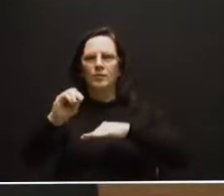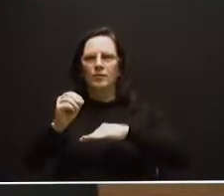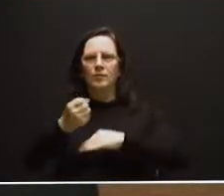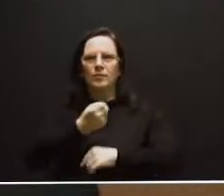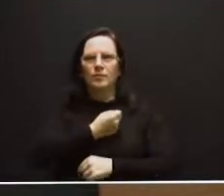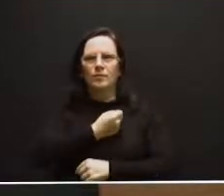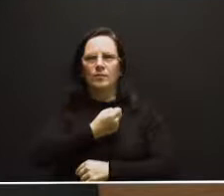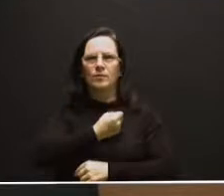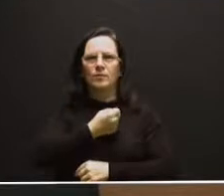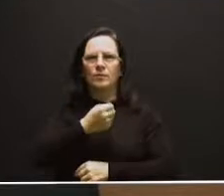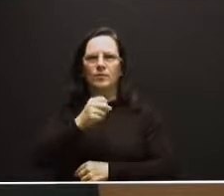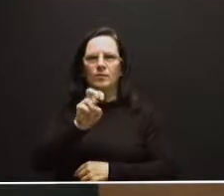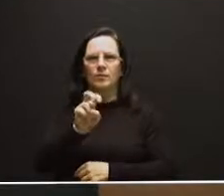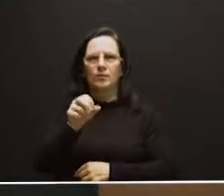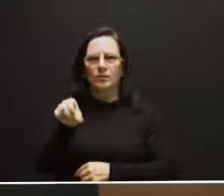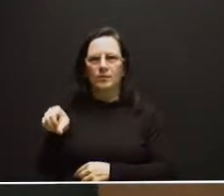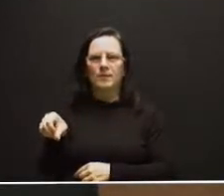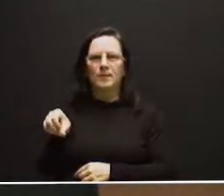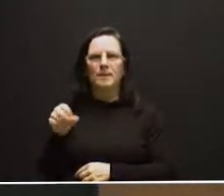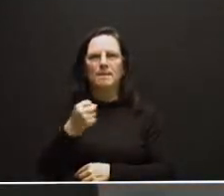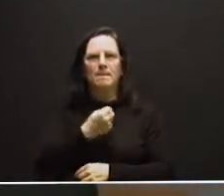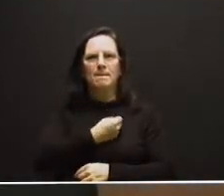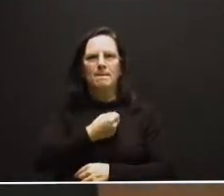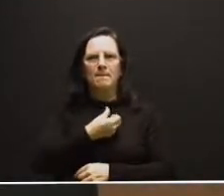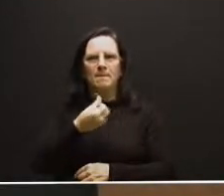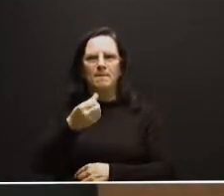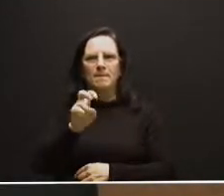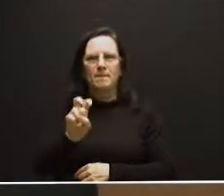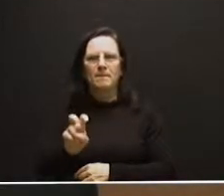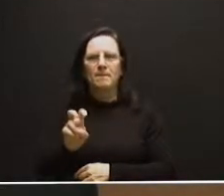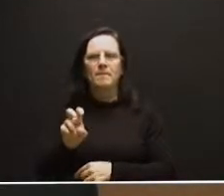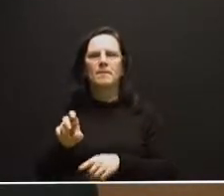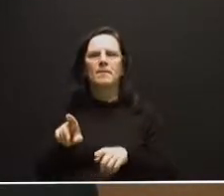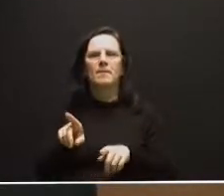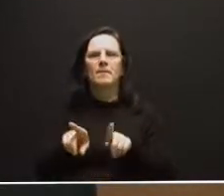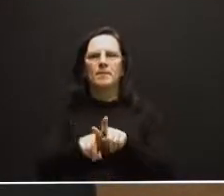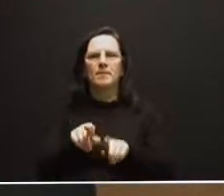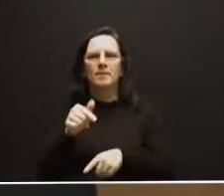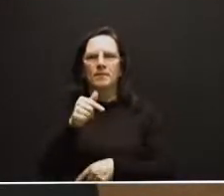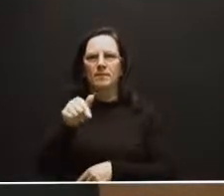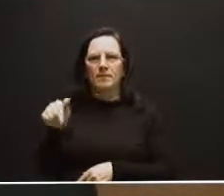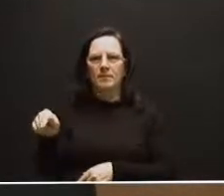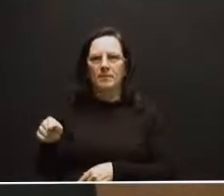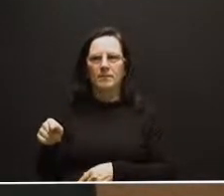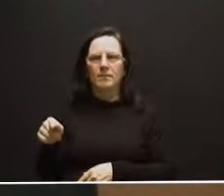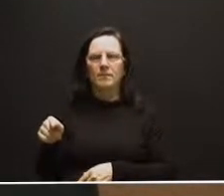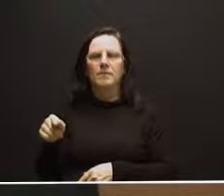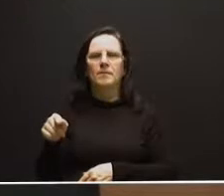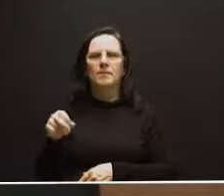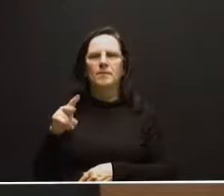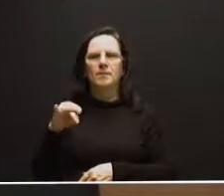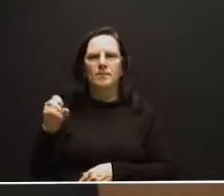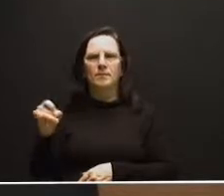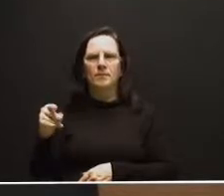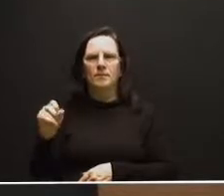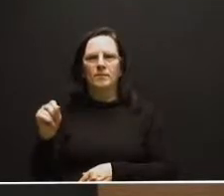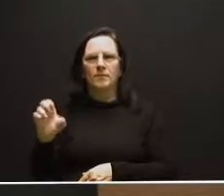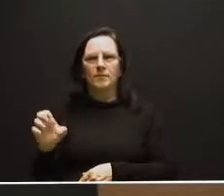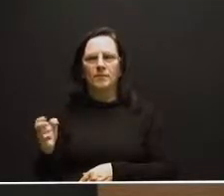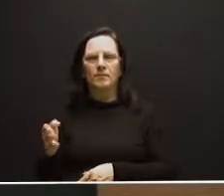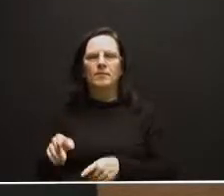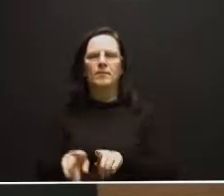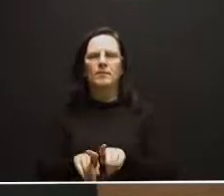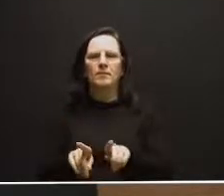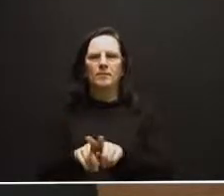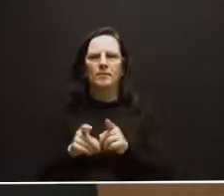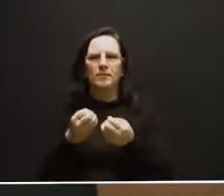número 59 número 65 e 71 na vila são josé em cadência manutenção no leito